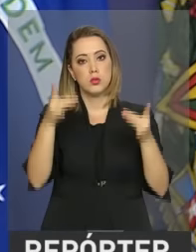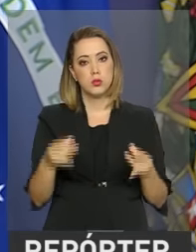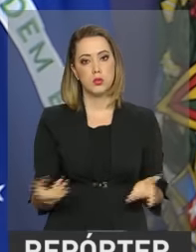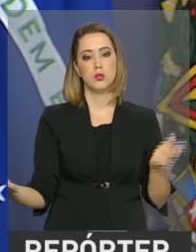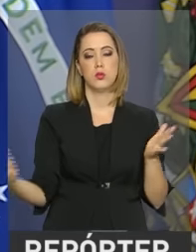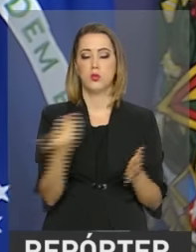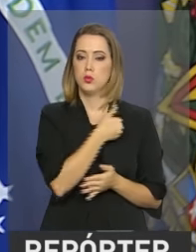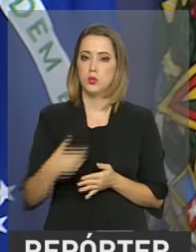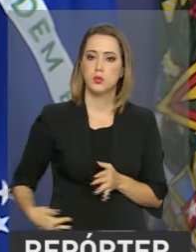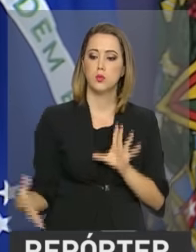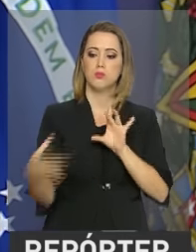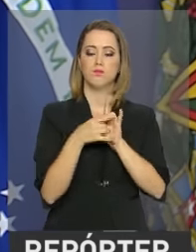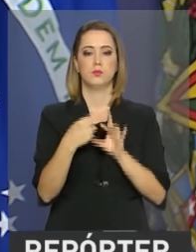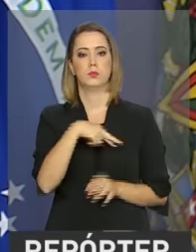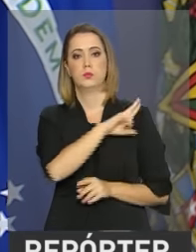Gover